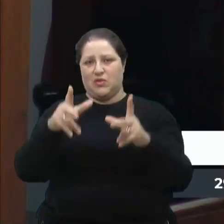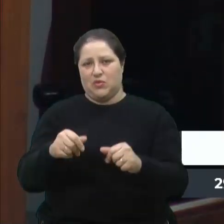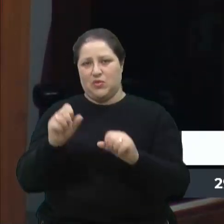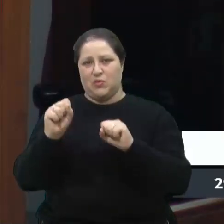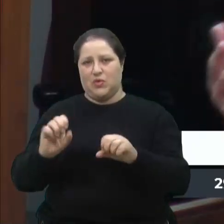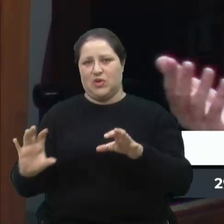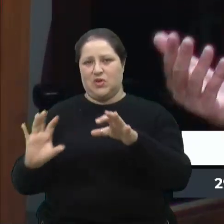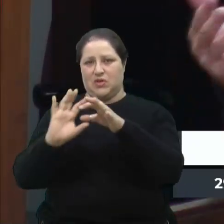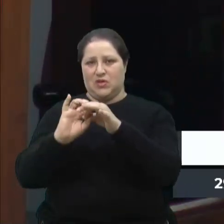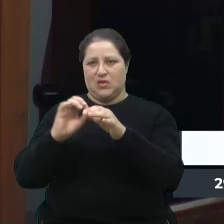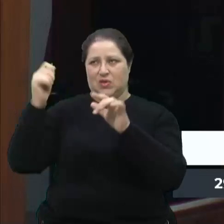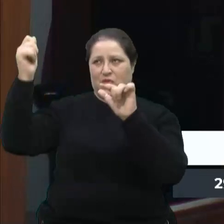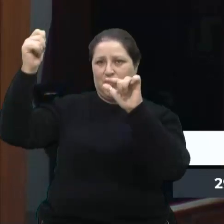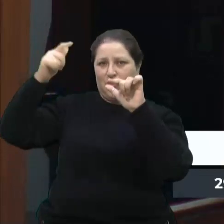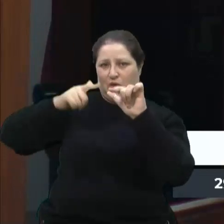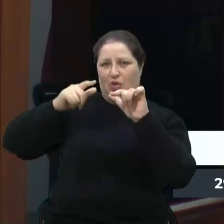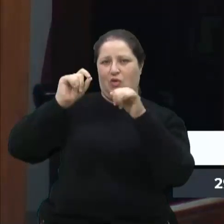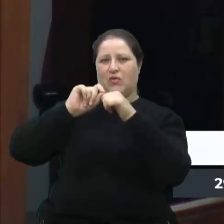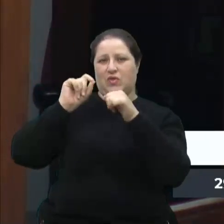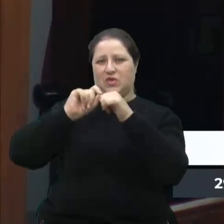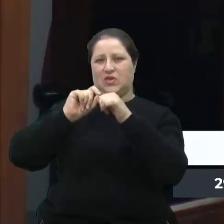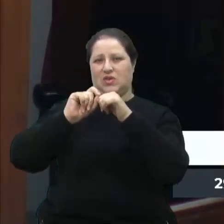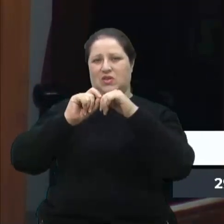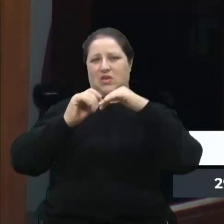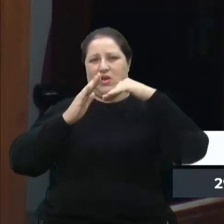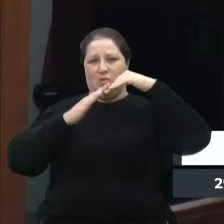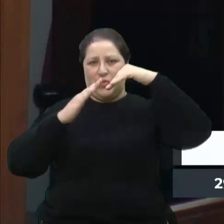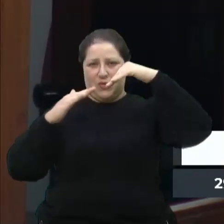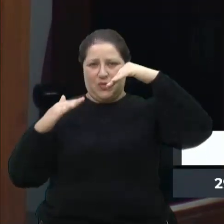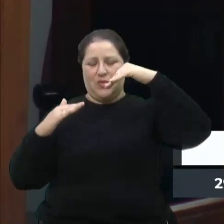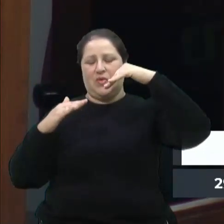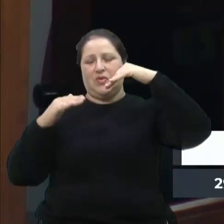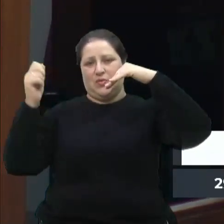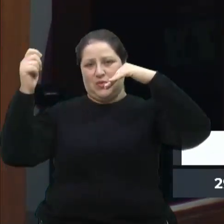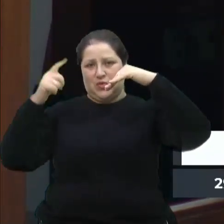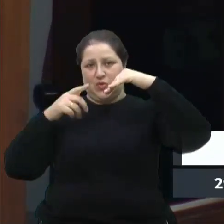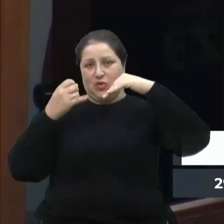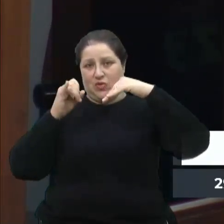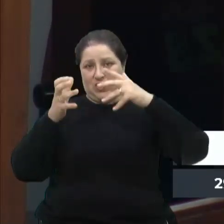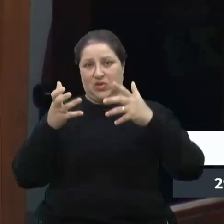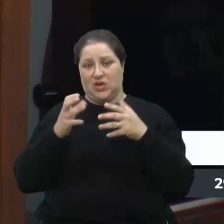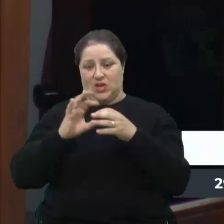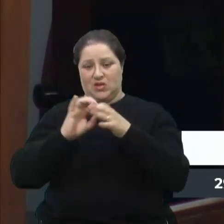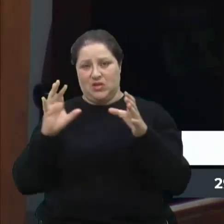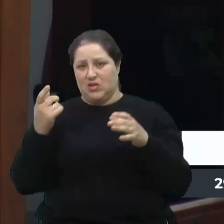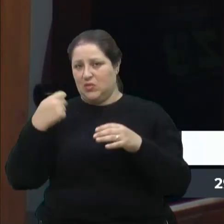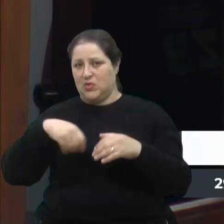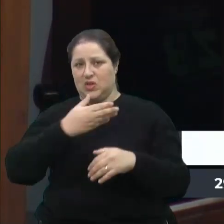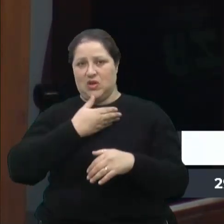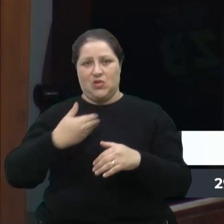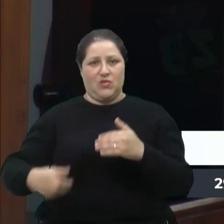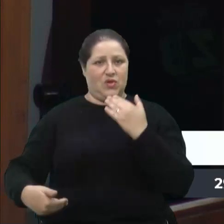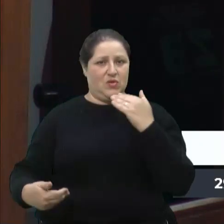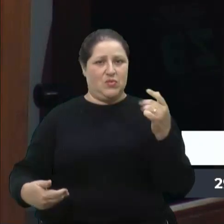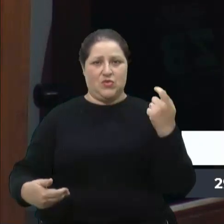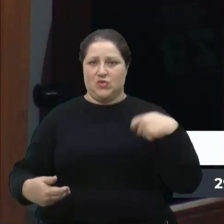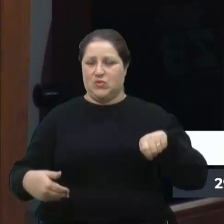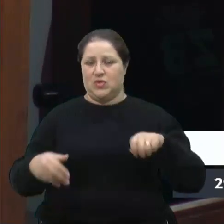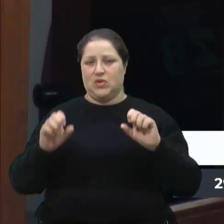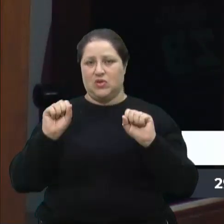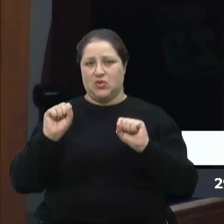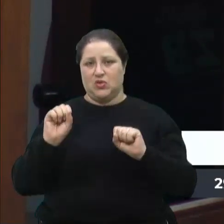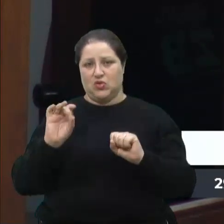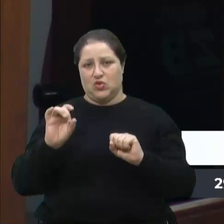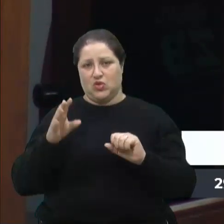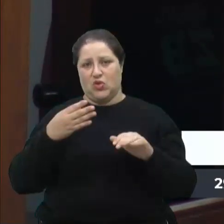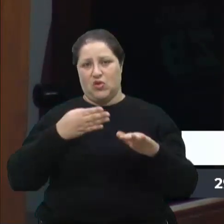energia fotovoltaica, fazer usinas para o Estado. E agora, quem quer uma licença para isso, não precisa mais pedir para o governo. Está lá, entra na web,